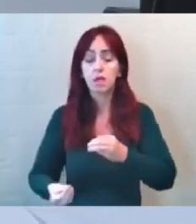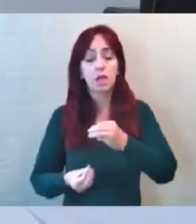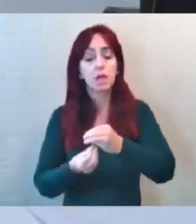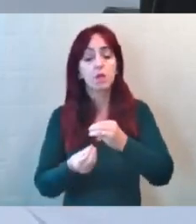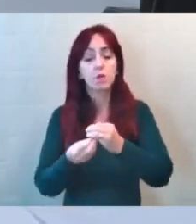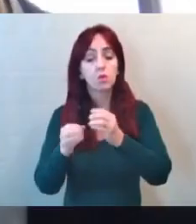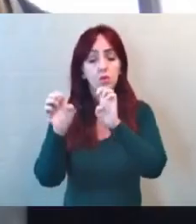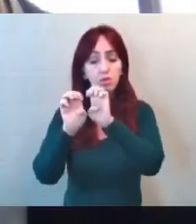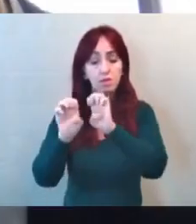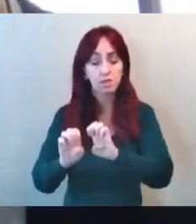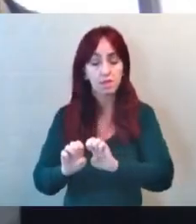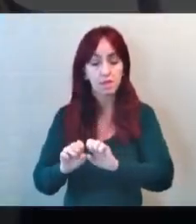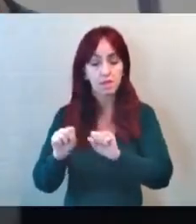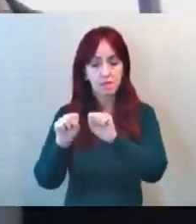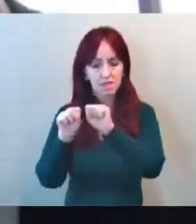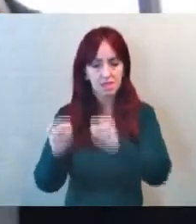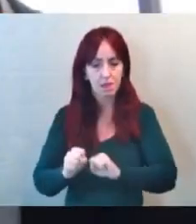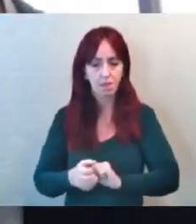É isso?